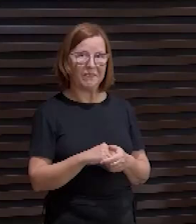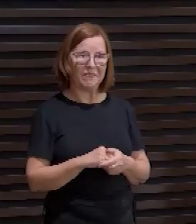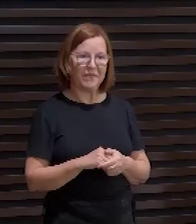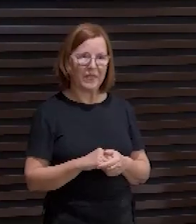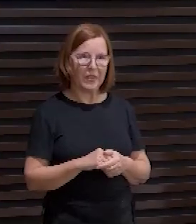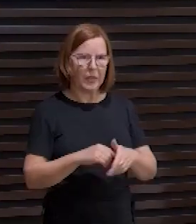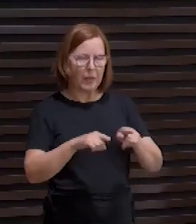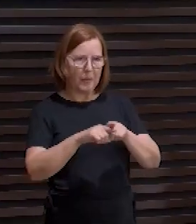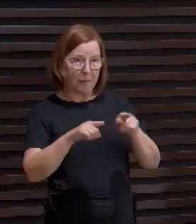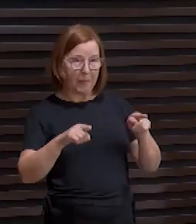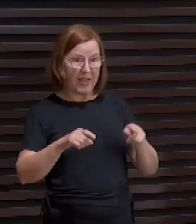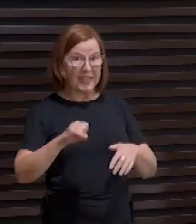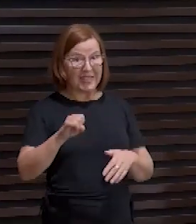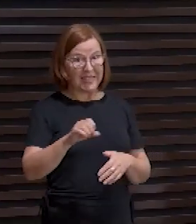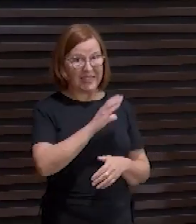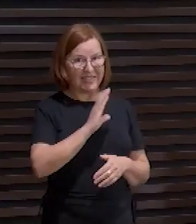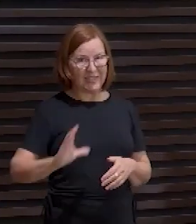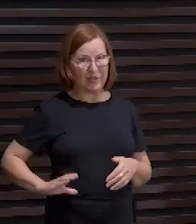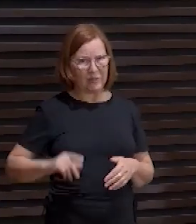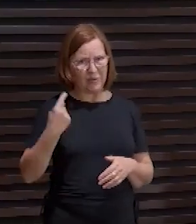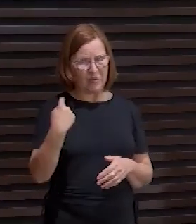obras das trevas, se Cristo é a tua vida?